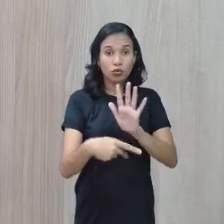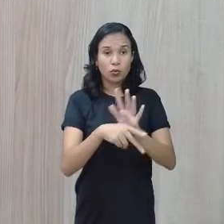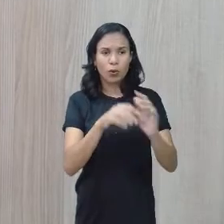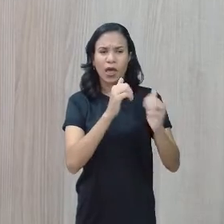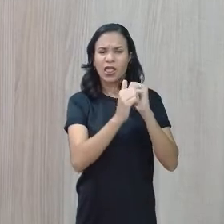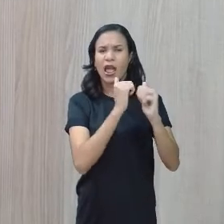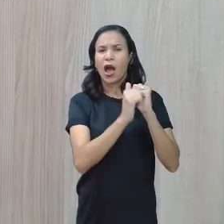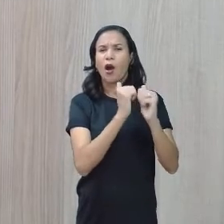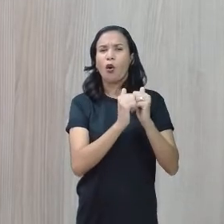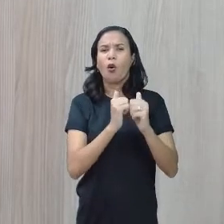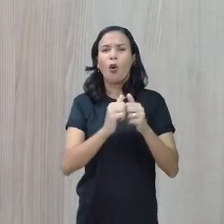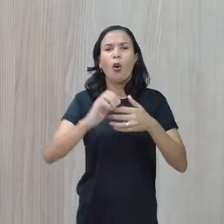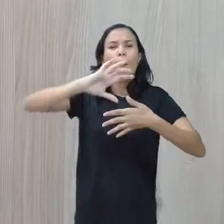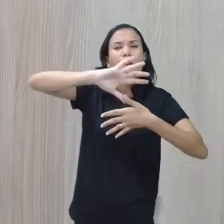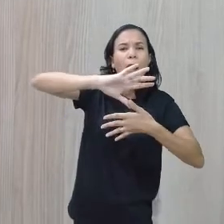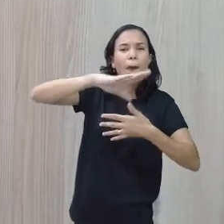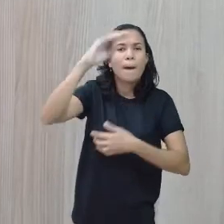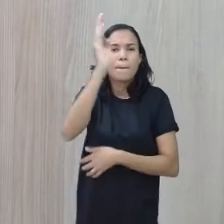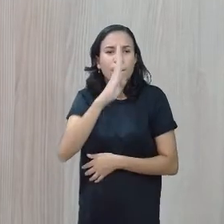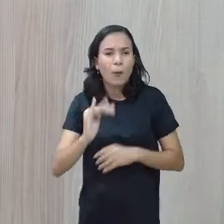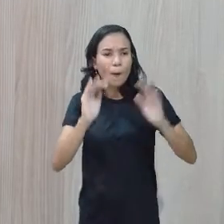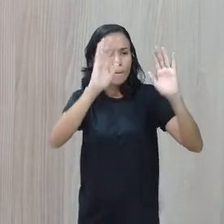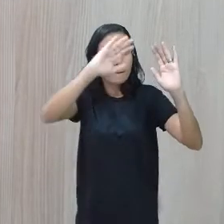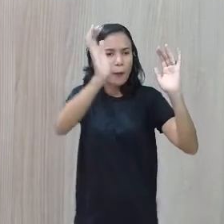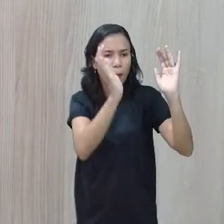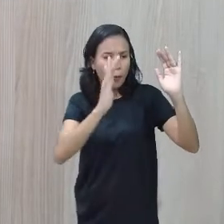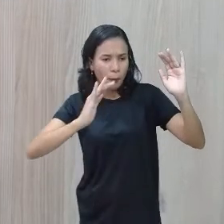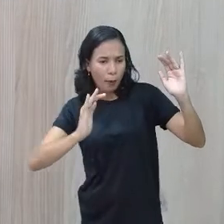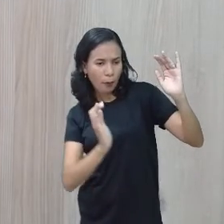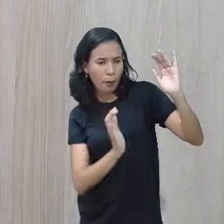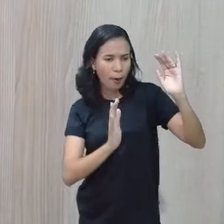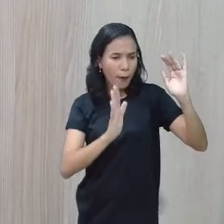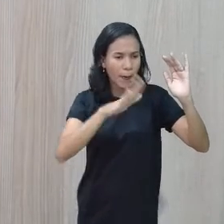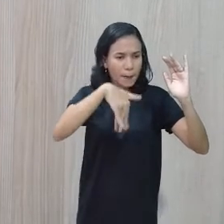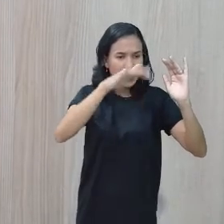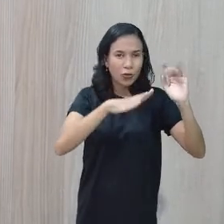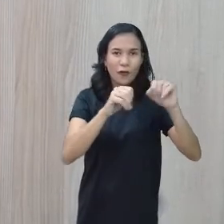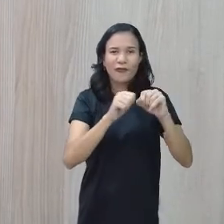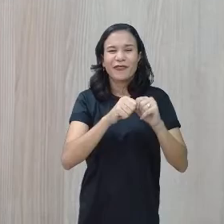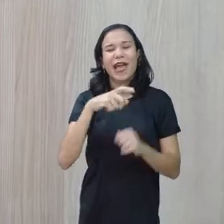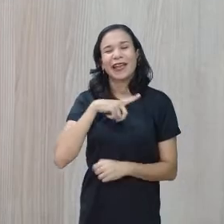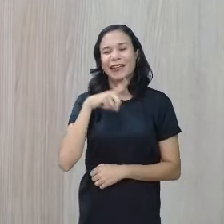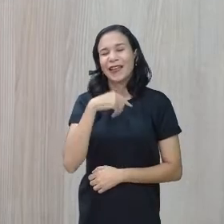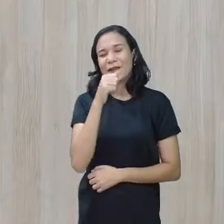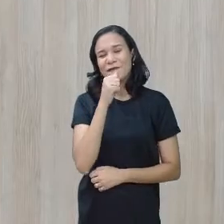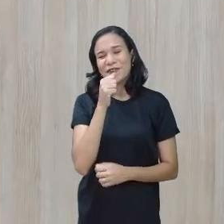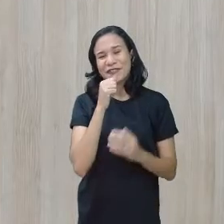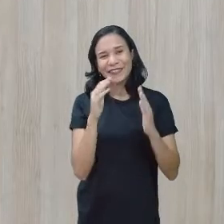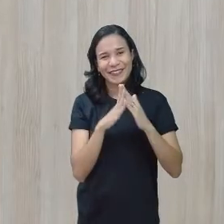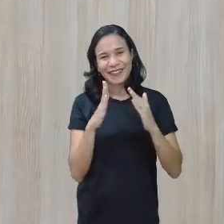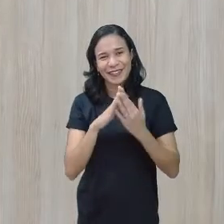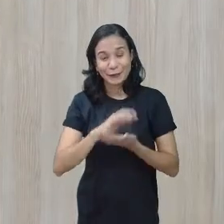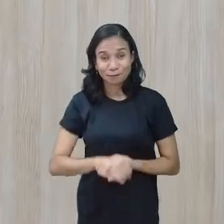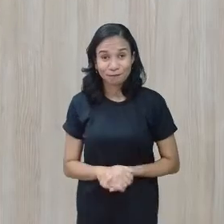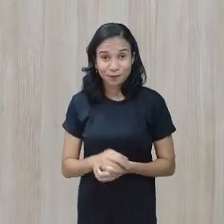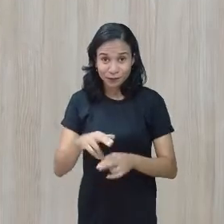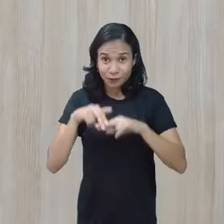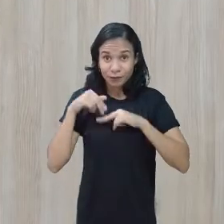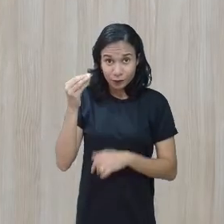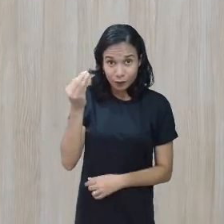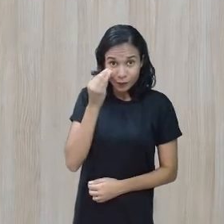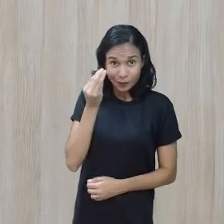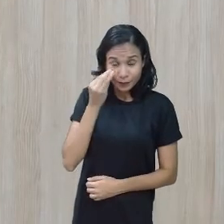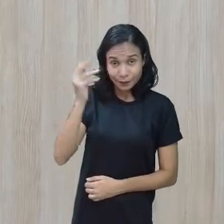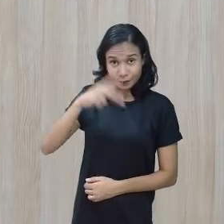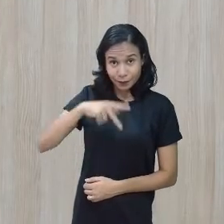foi fantástico. Ele pintou os grãos de arroz e montou o grão de arroz em casa. Eu acho que eu tenho esse mapa até hoje em casa. Que maravilha. E observe